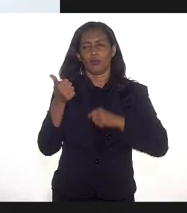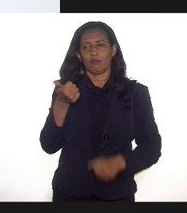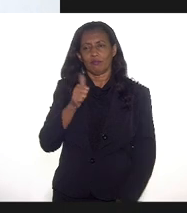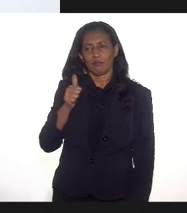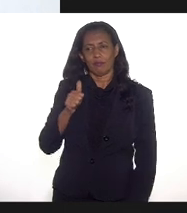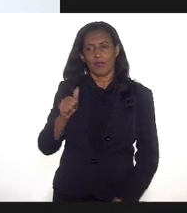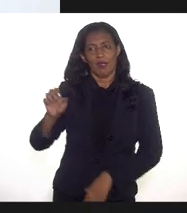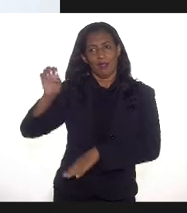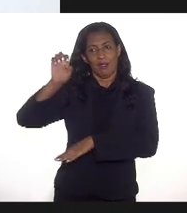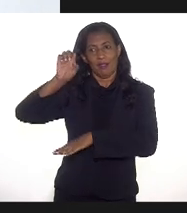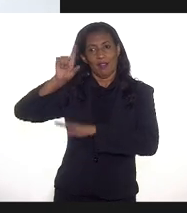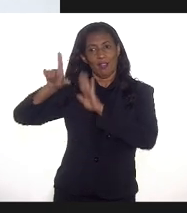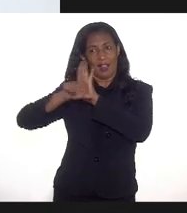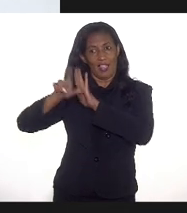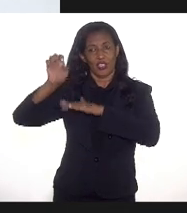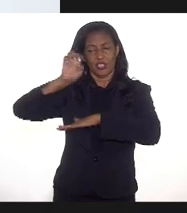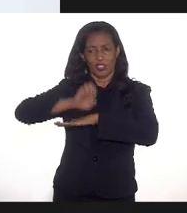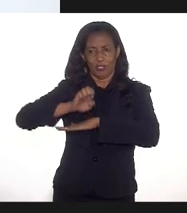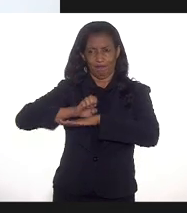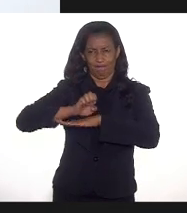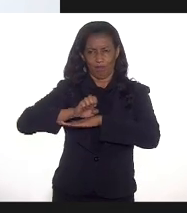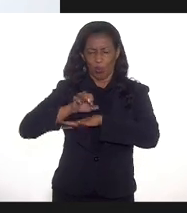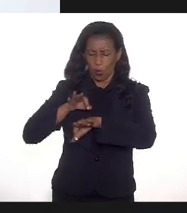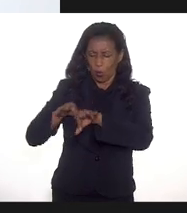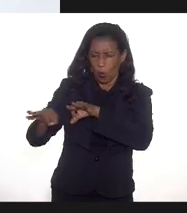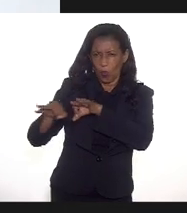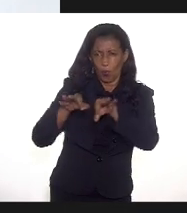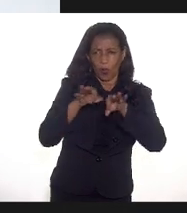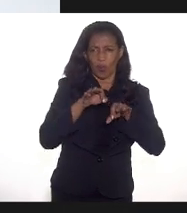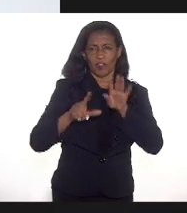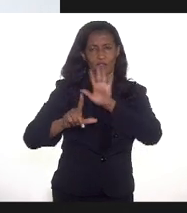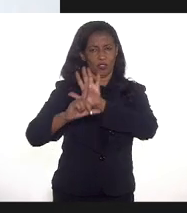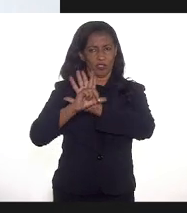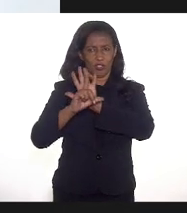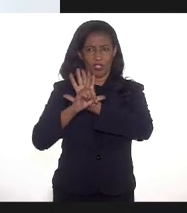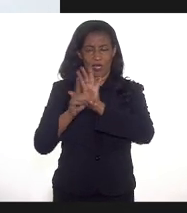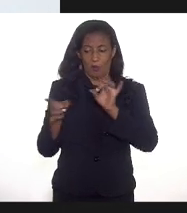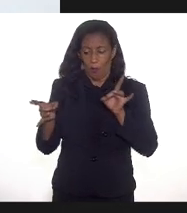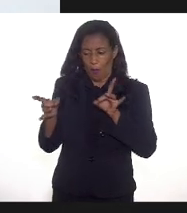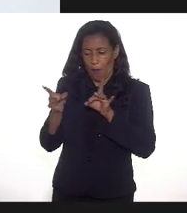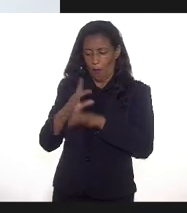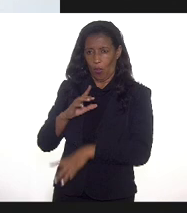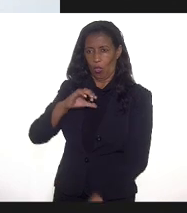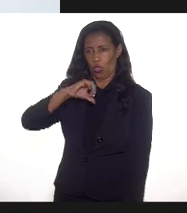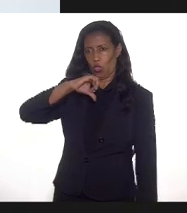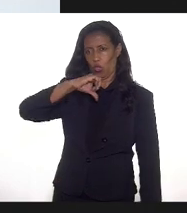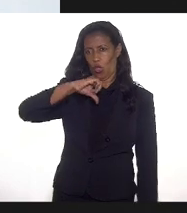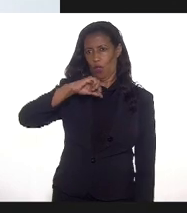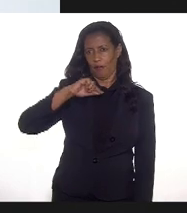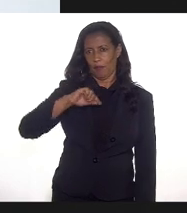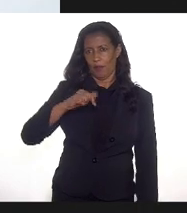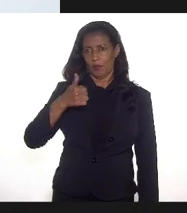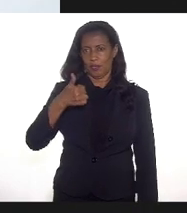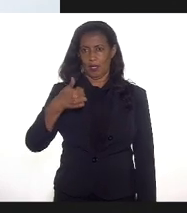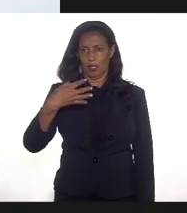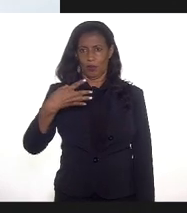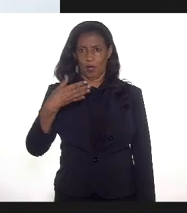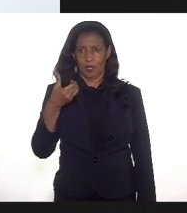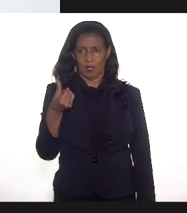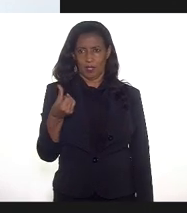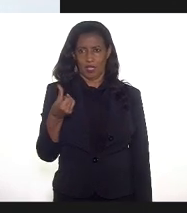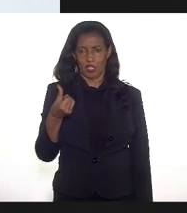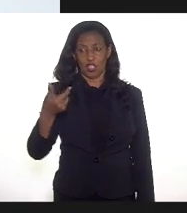Com a materialização do projeto de lei da PEC, respectivamente, na Lei 9.146, de